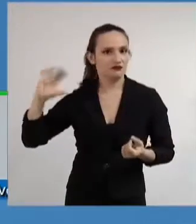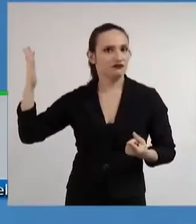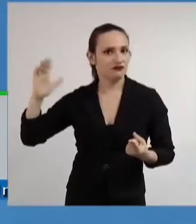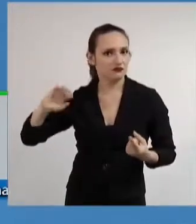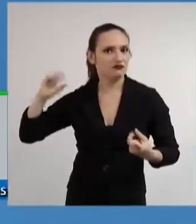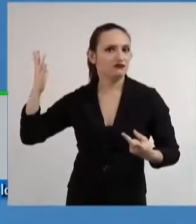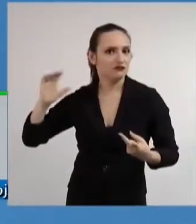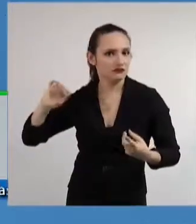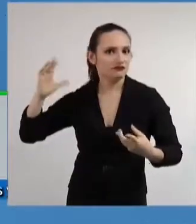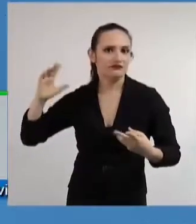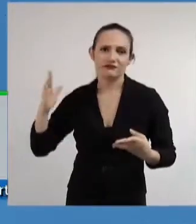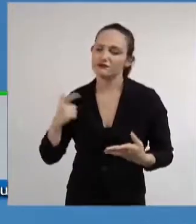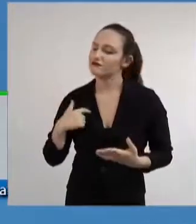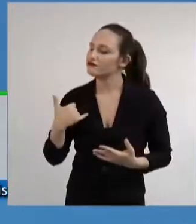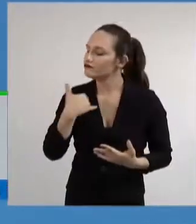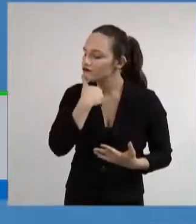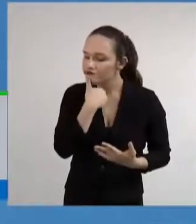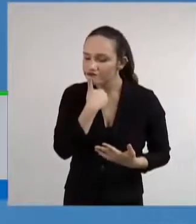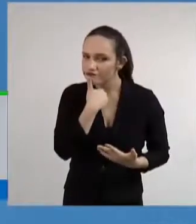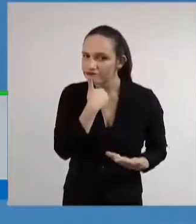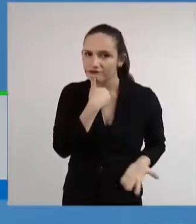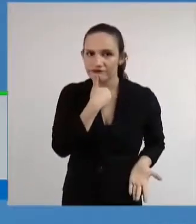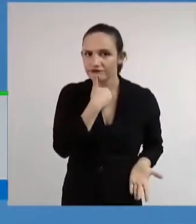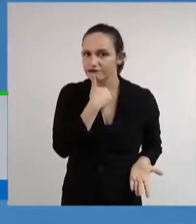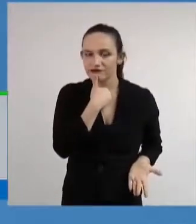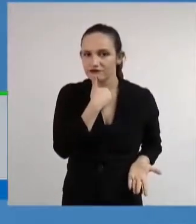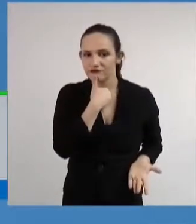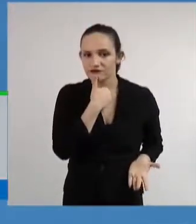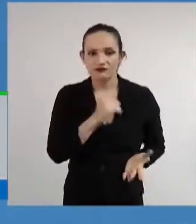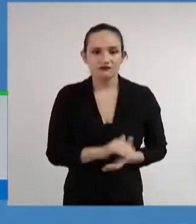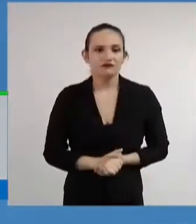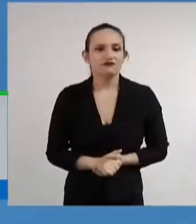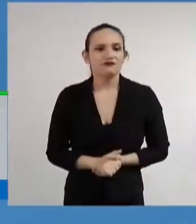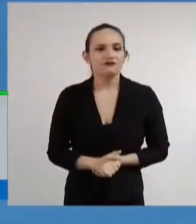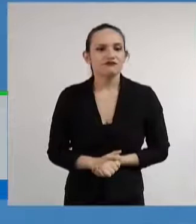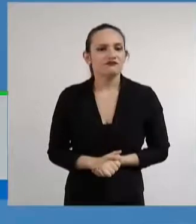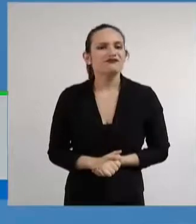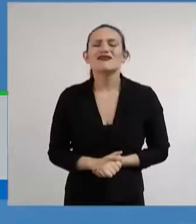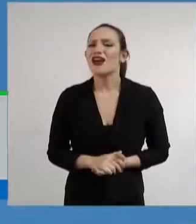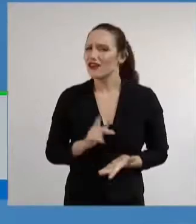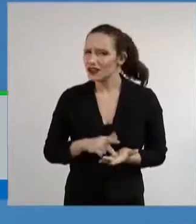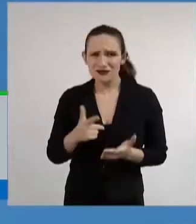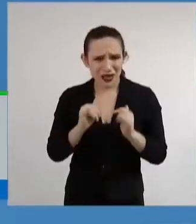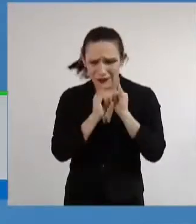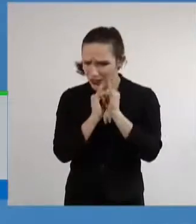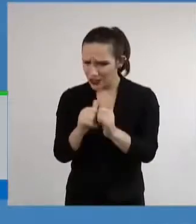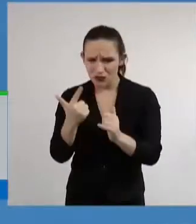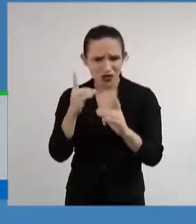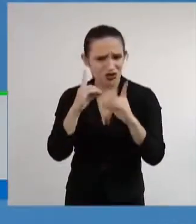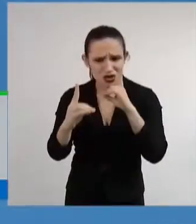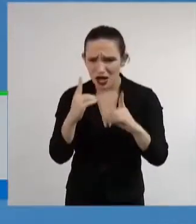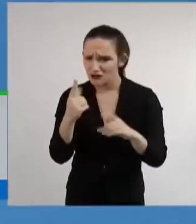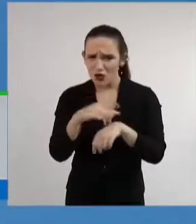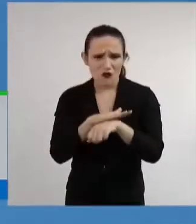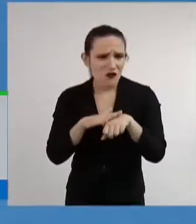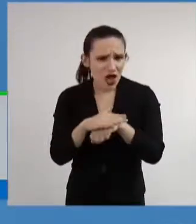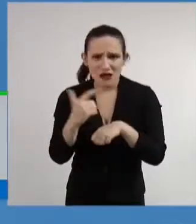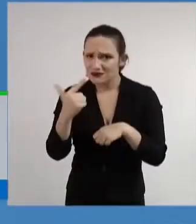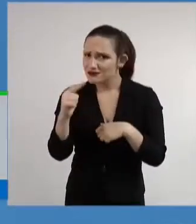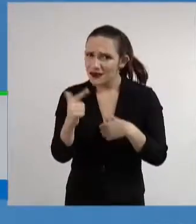nos entristecido muito. Não é outra coisa, é isso, é a falta do perdão, do diálogo,